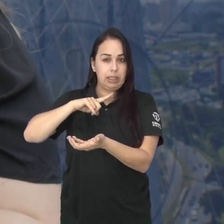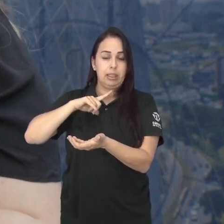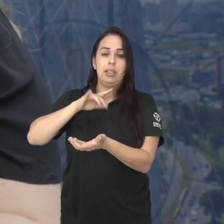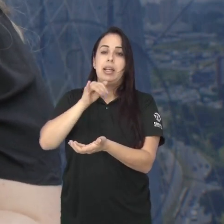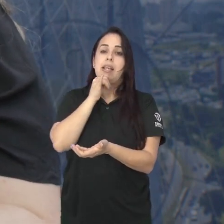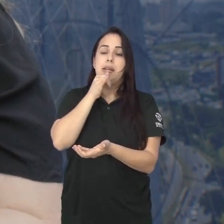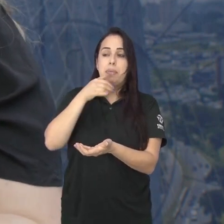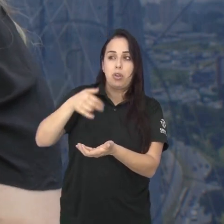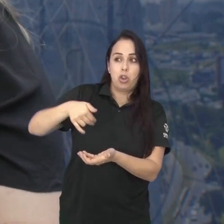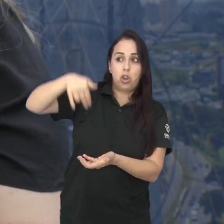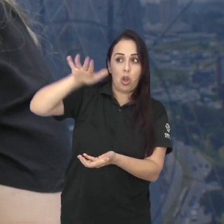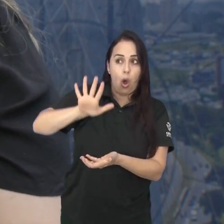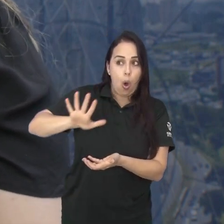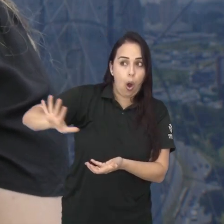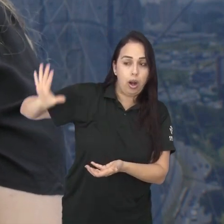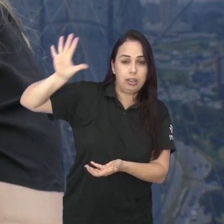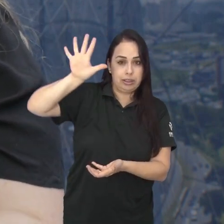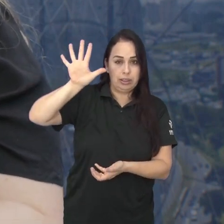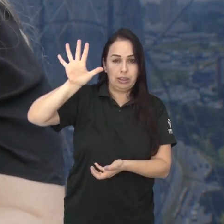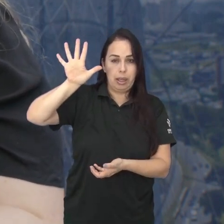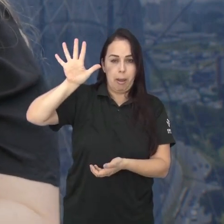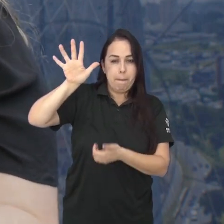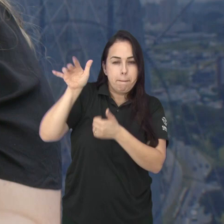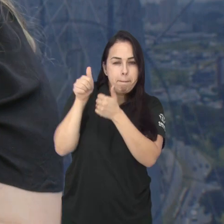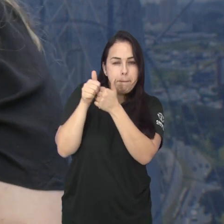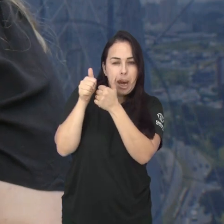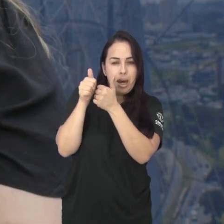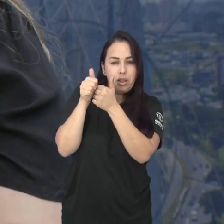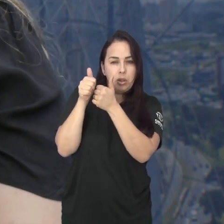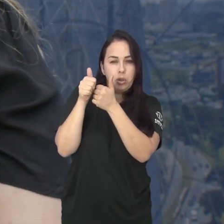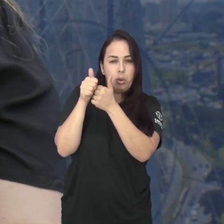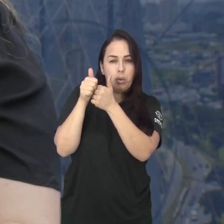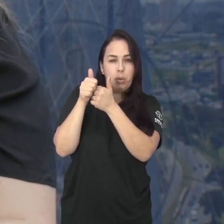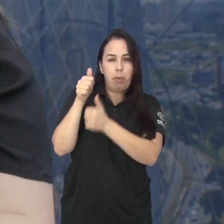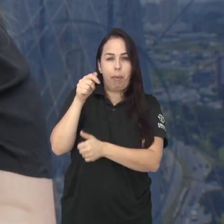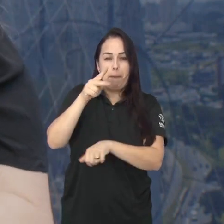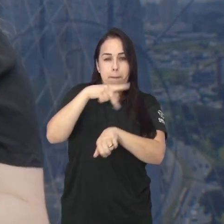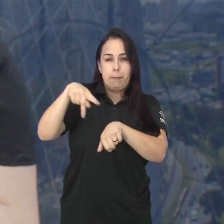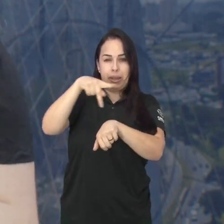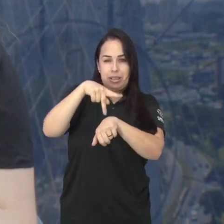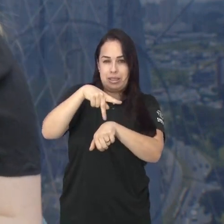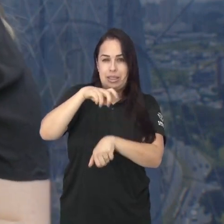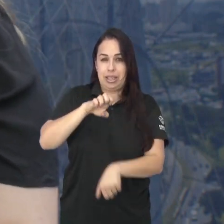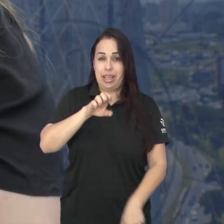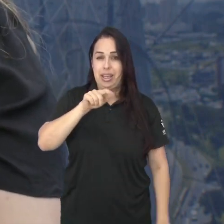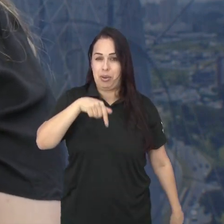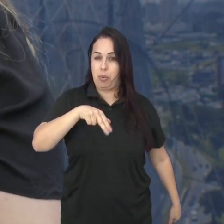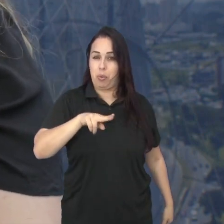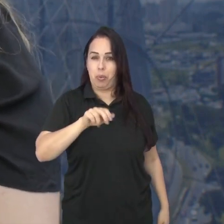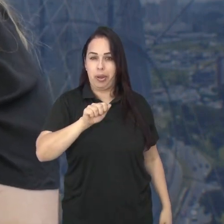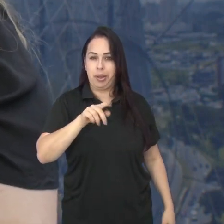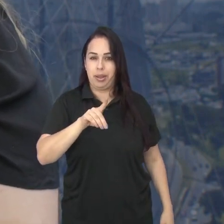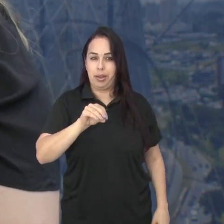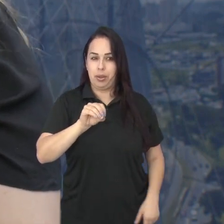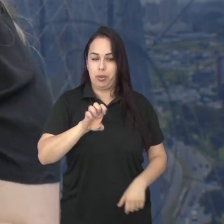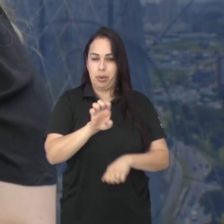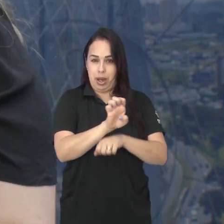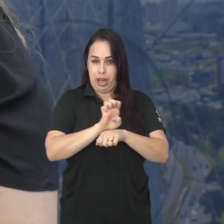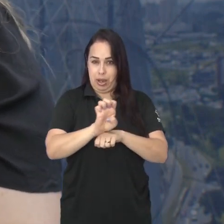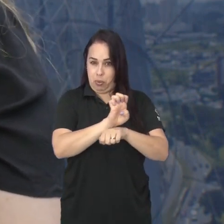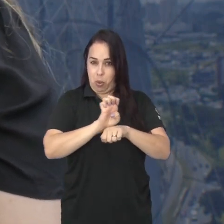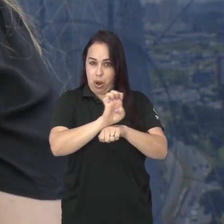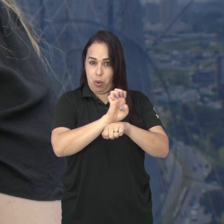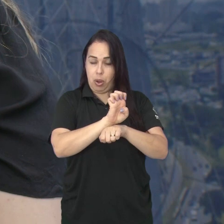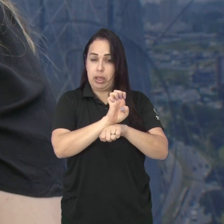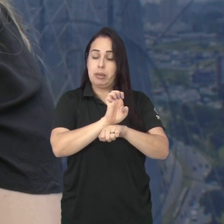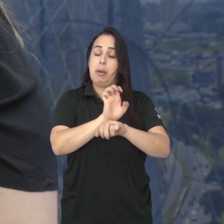a região norte e nordeste, ela está muito próxima ali do Equador, então as temperaturas são mais altas, então isso